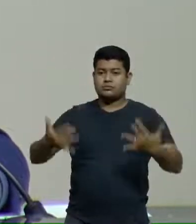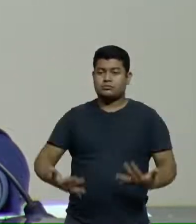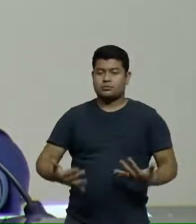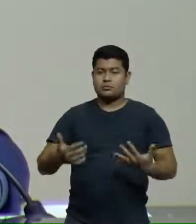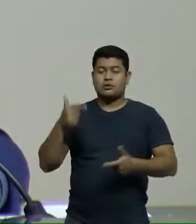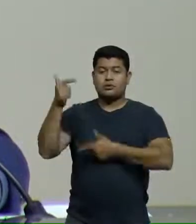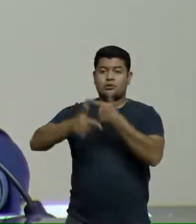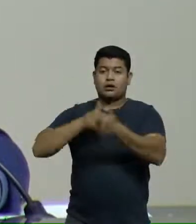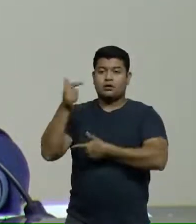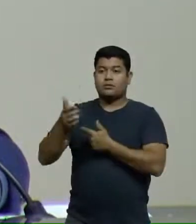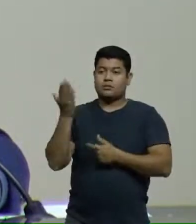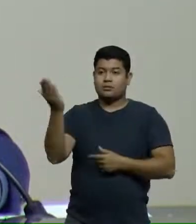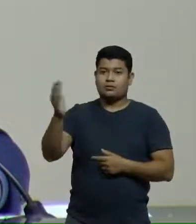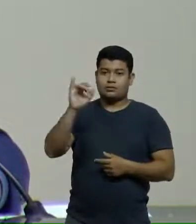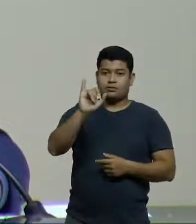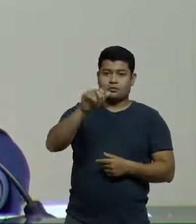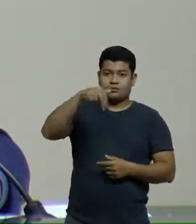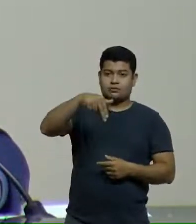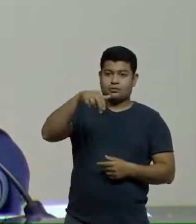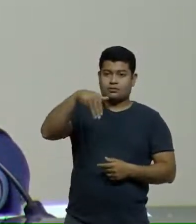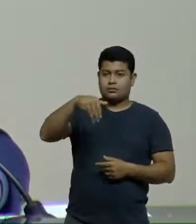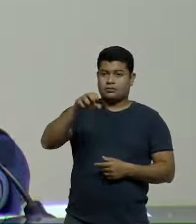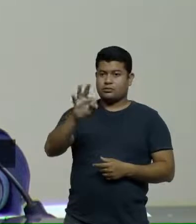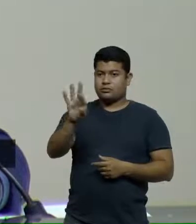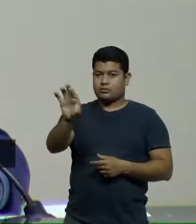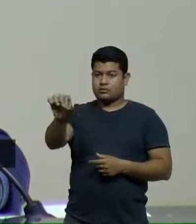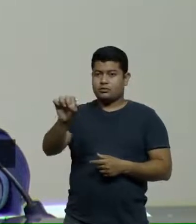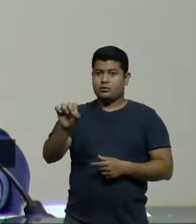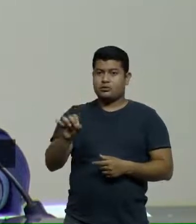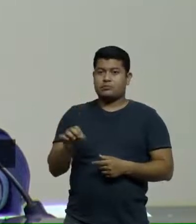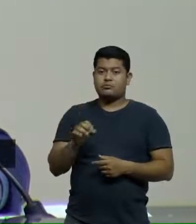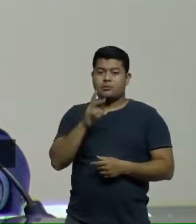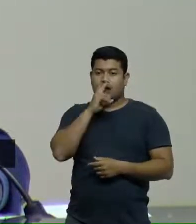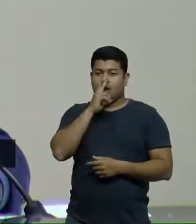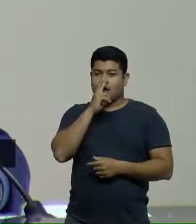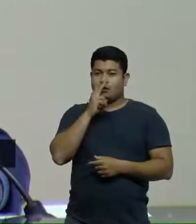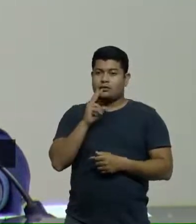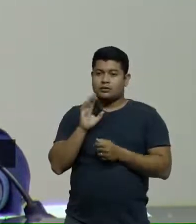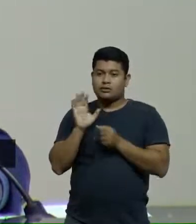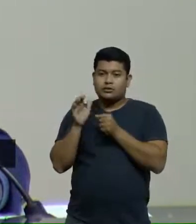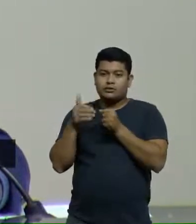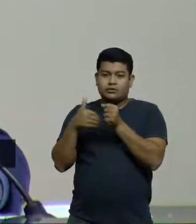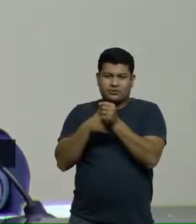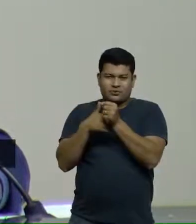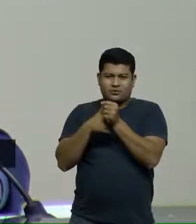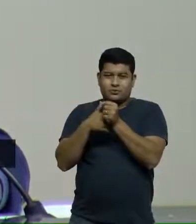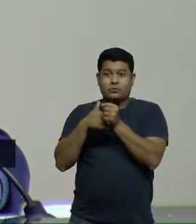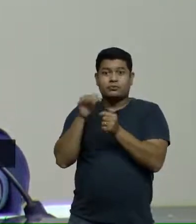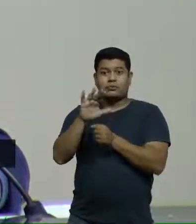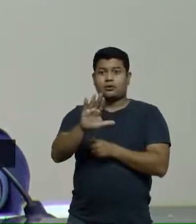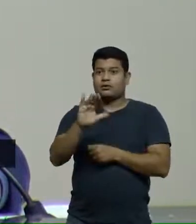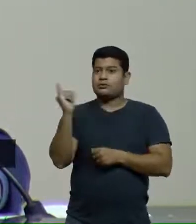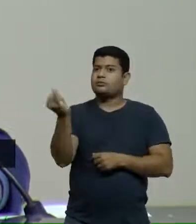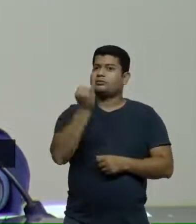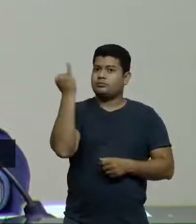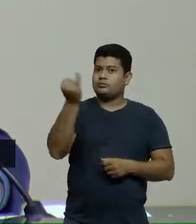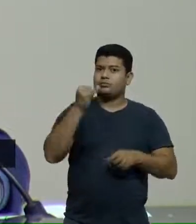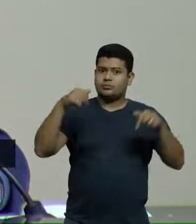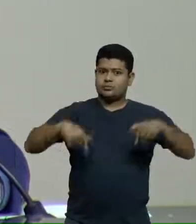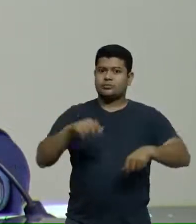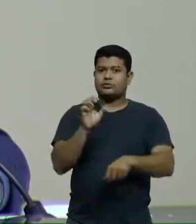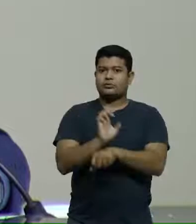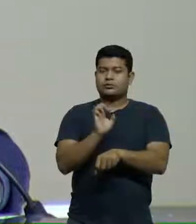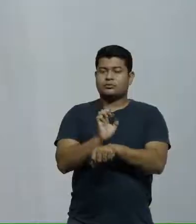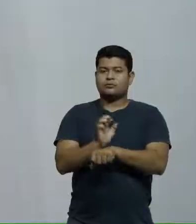Inmetro, um trabalho que tem sido silencioso, mas bem importante para o nosso estado. E parabéns pela atuação.